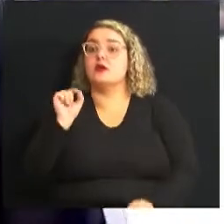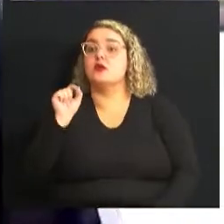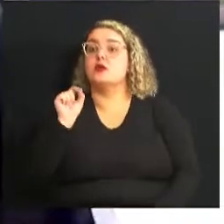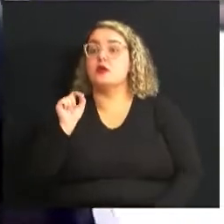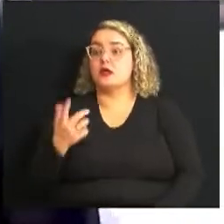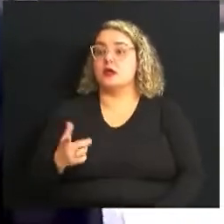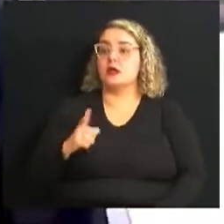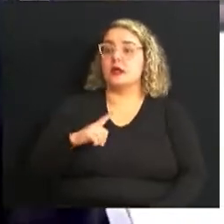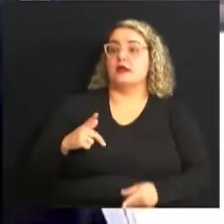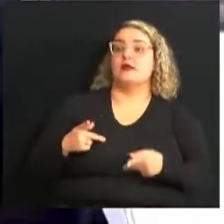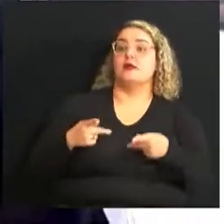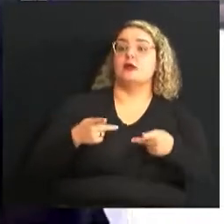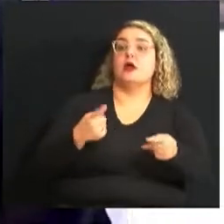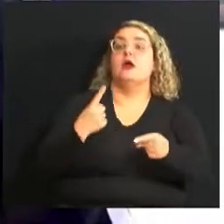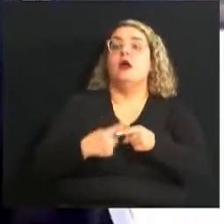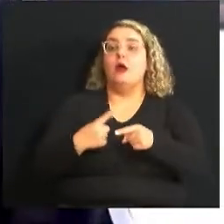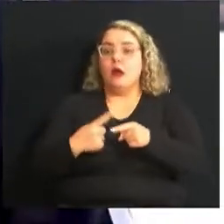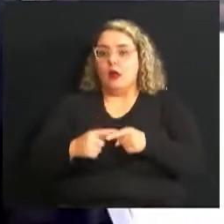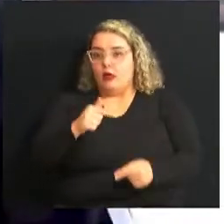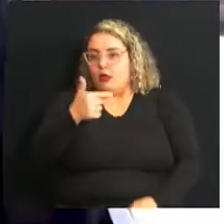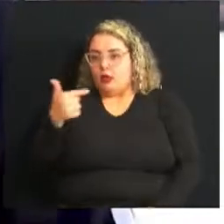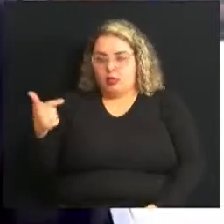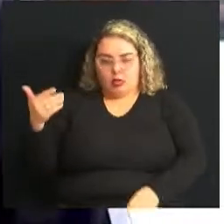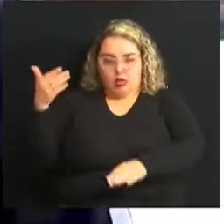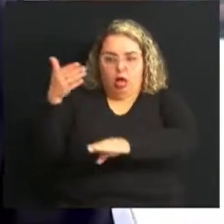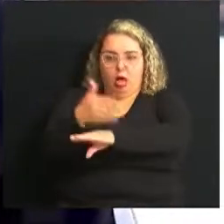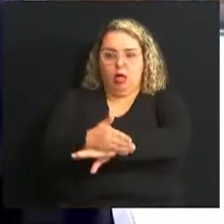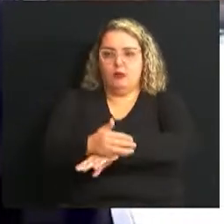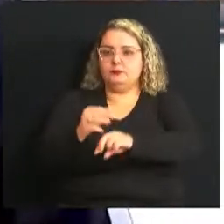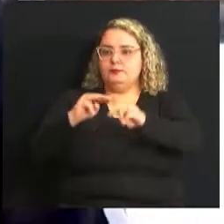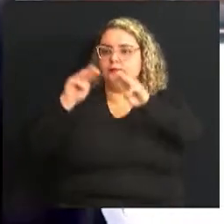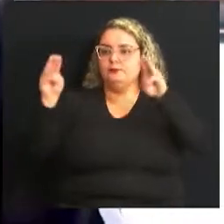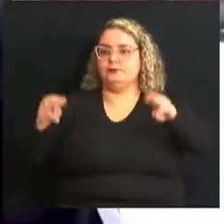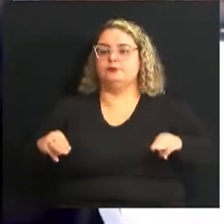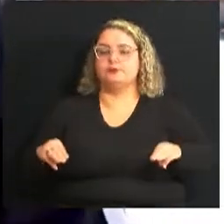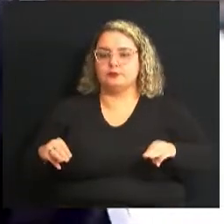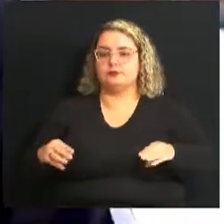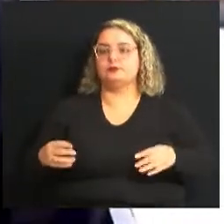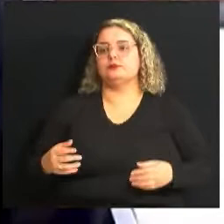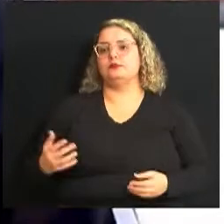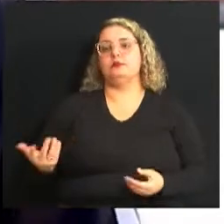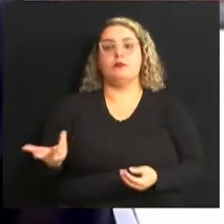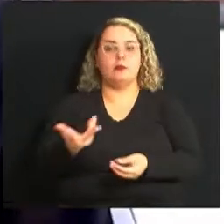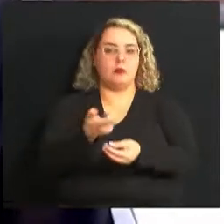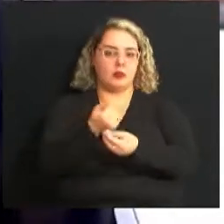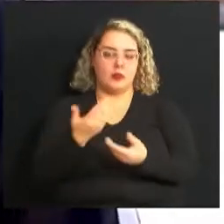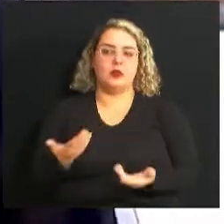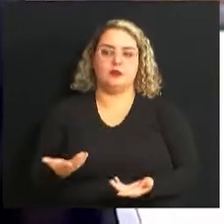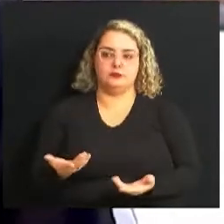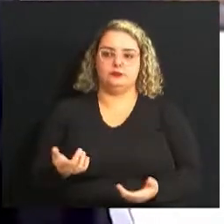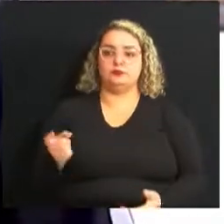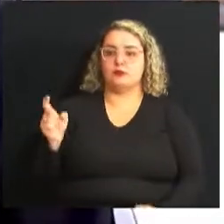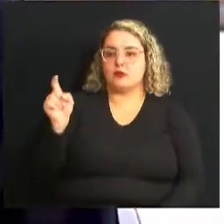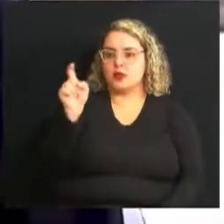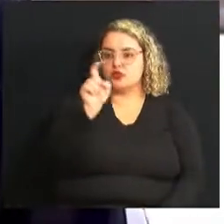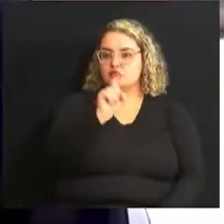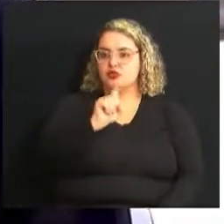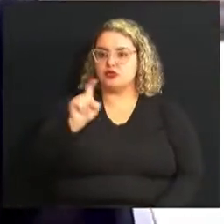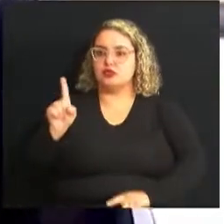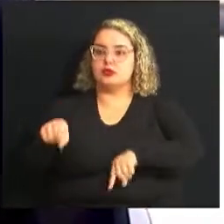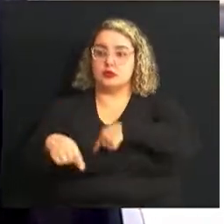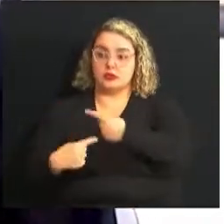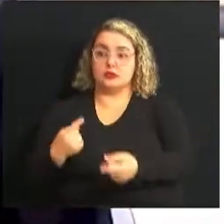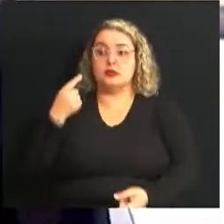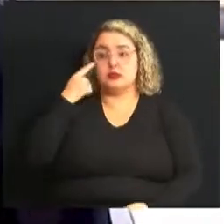visitação. Por quê? Porque nós não temos acesso a museu, a obras de arte. E o grafite, entre outras vertentes,